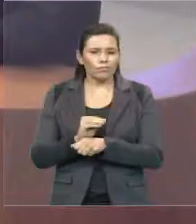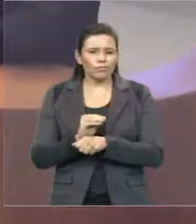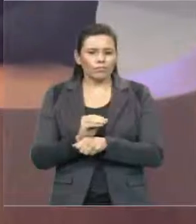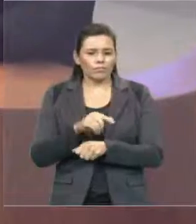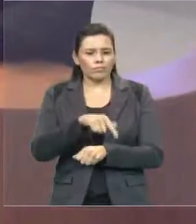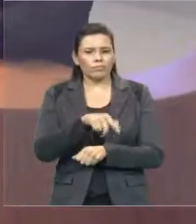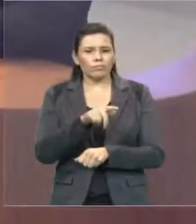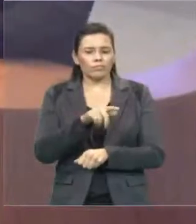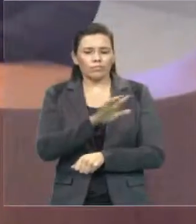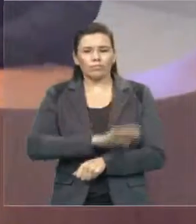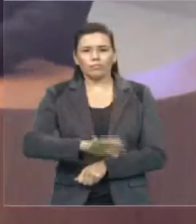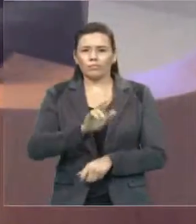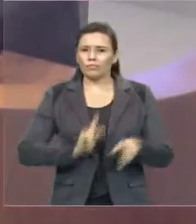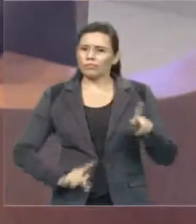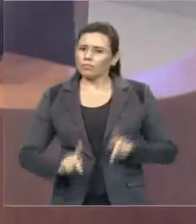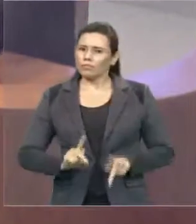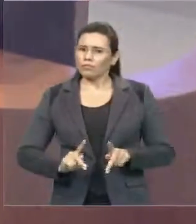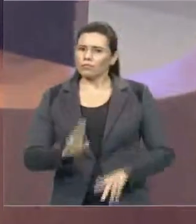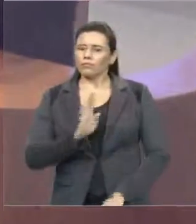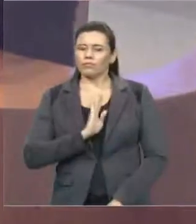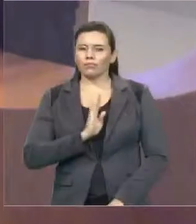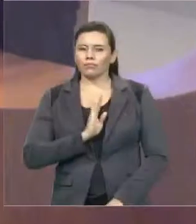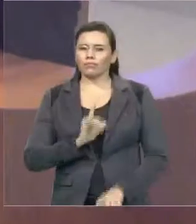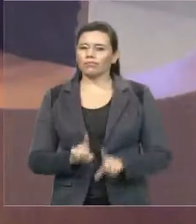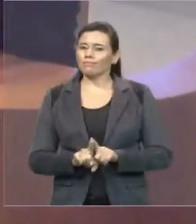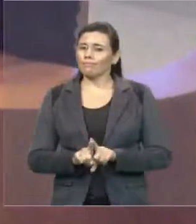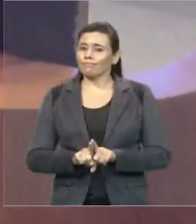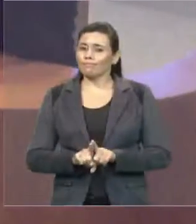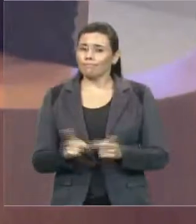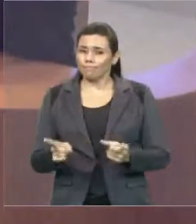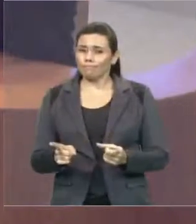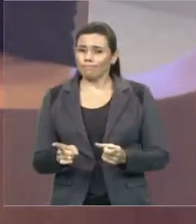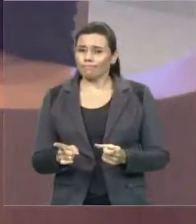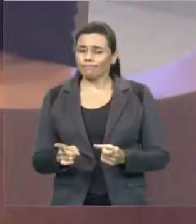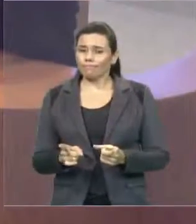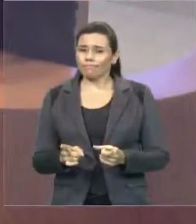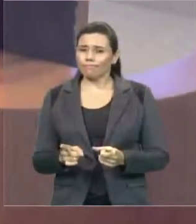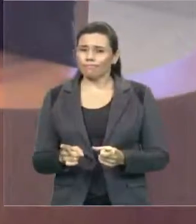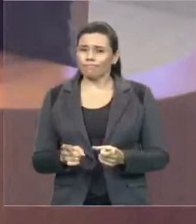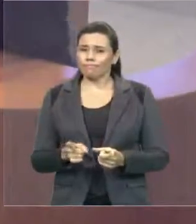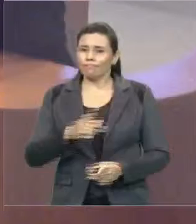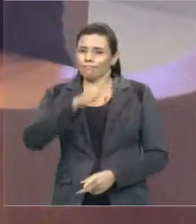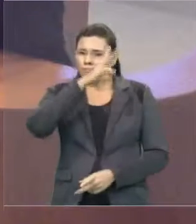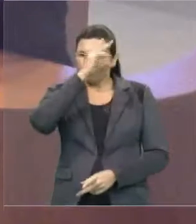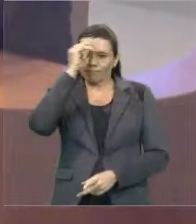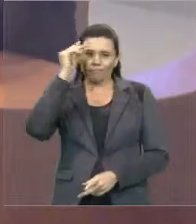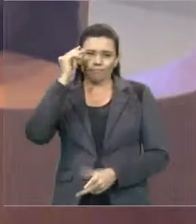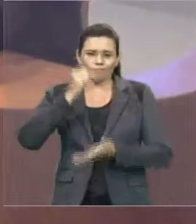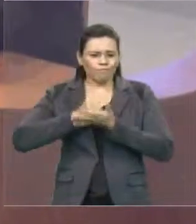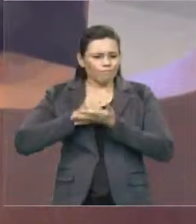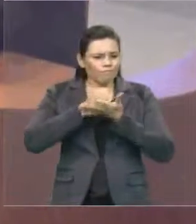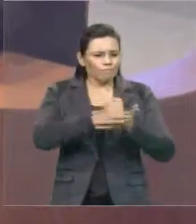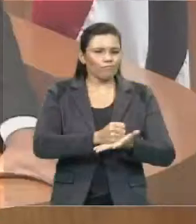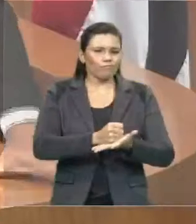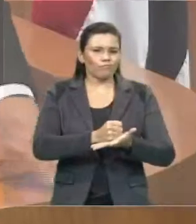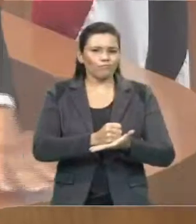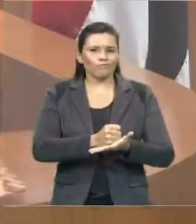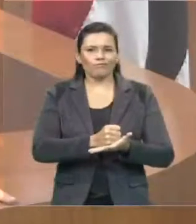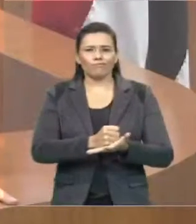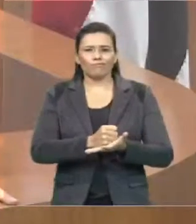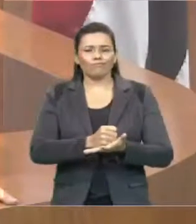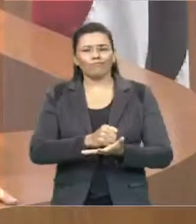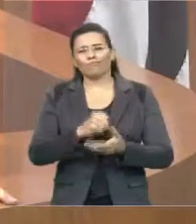mas a situação que a prefeitura, que o senhor prefeito dá para esses profissionais